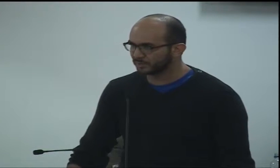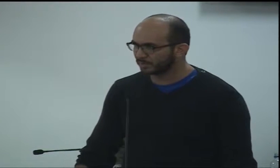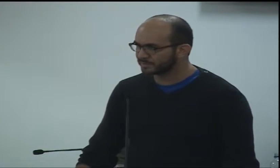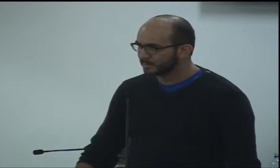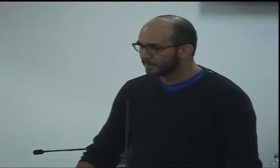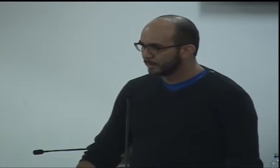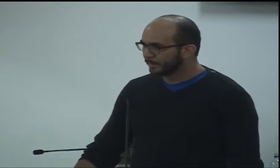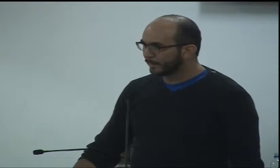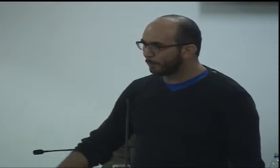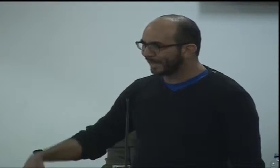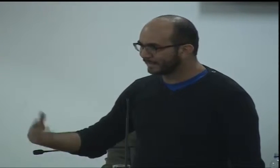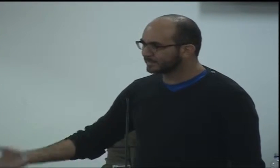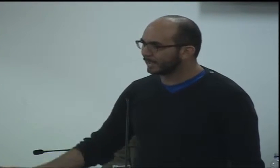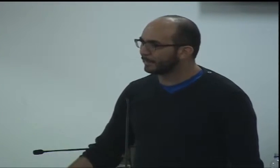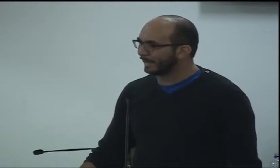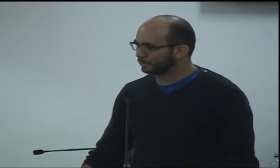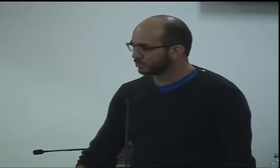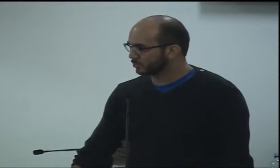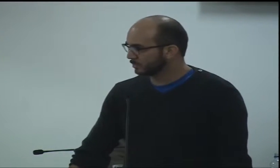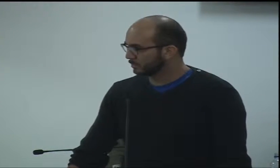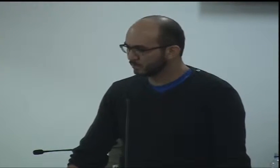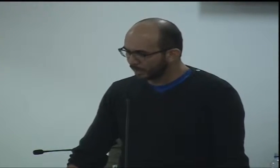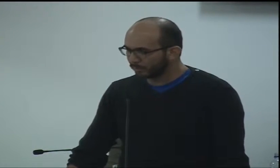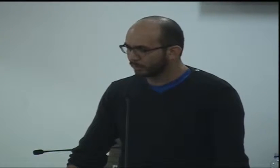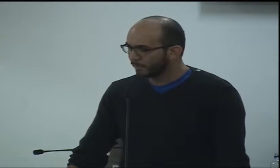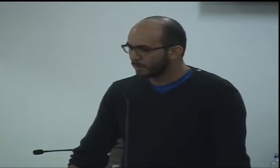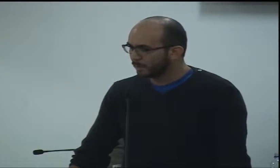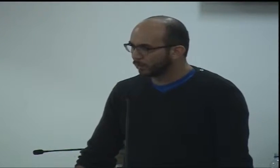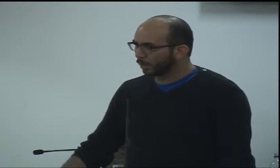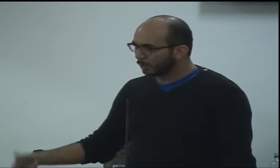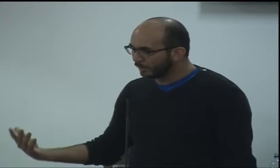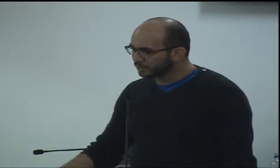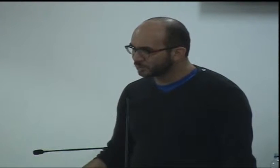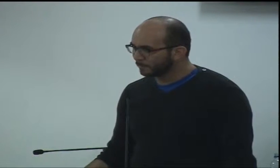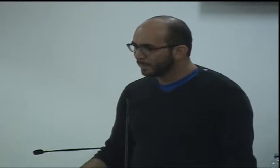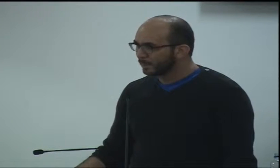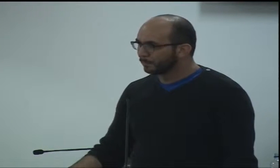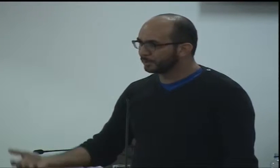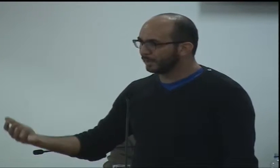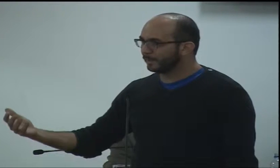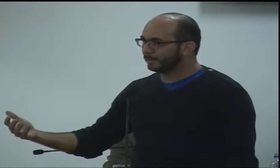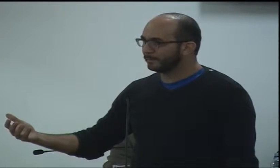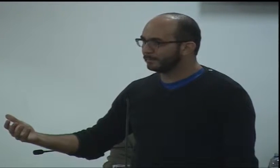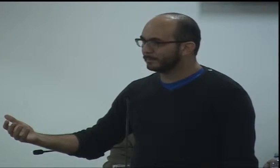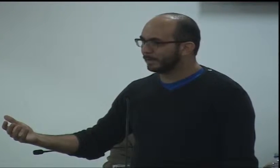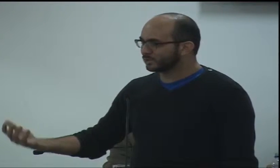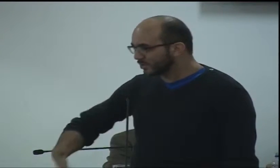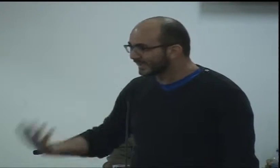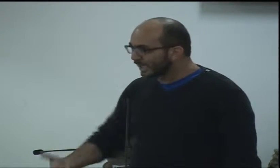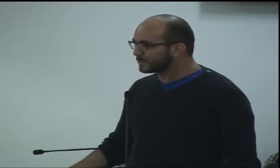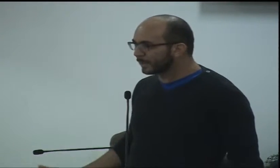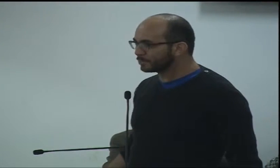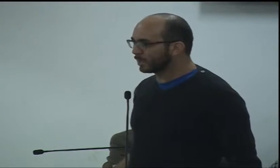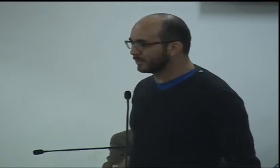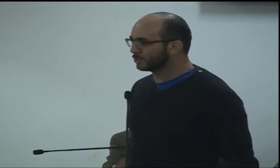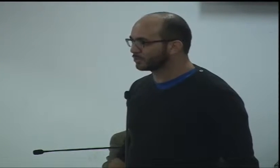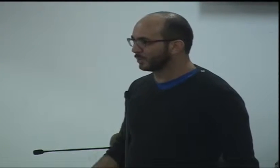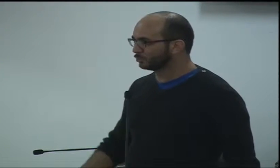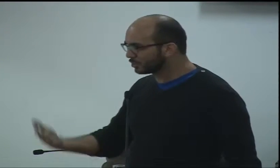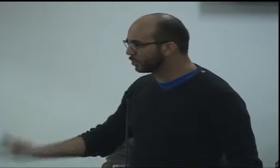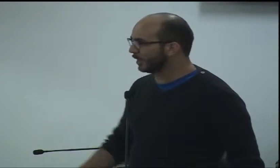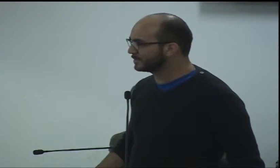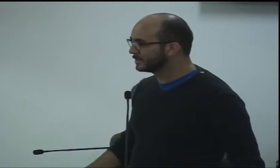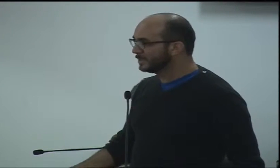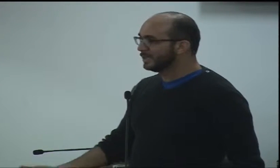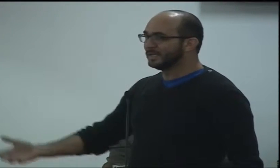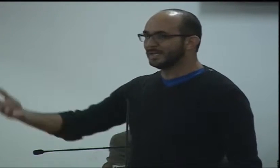isso, senhores, não para desanimá-los, não. Eu coloco isso porque a sociedade precisa buscar uma solução,